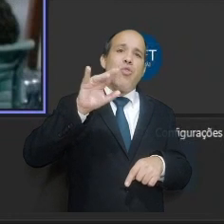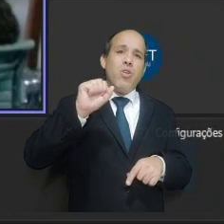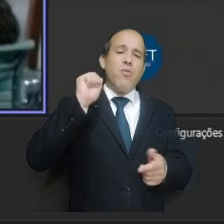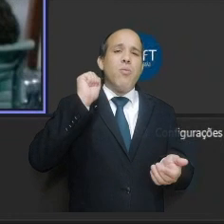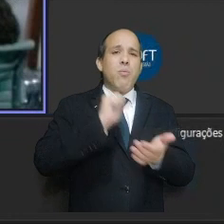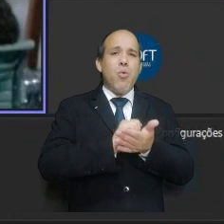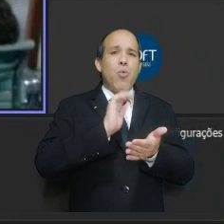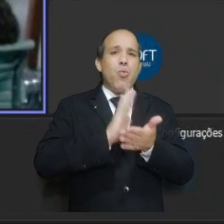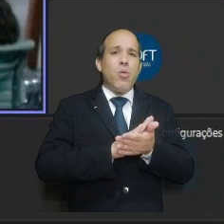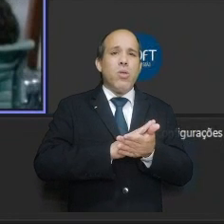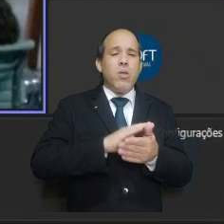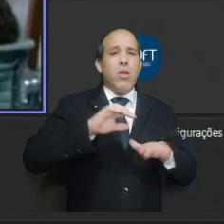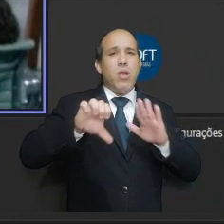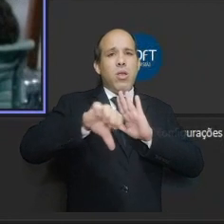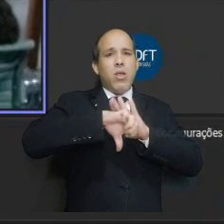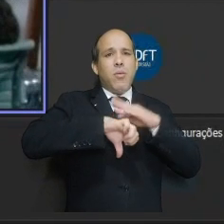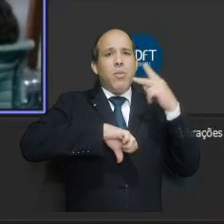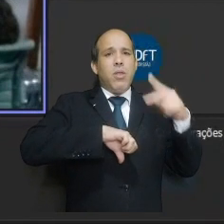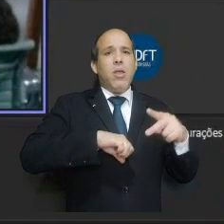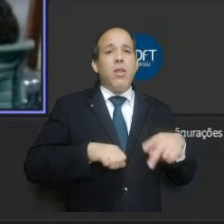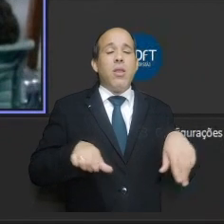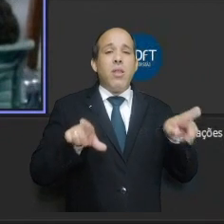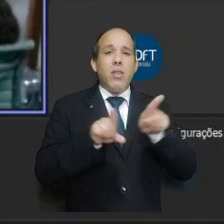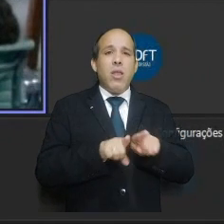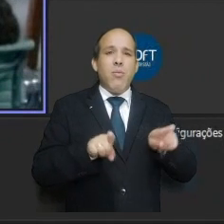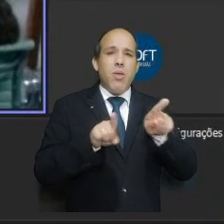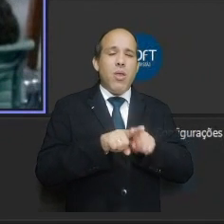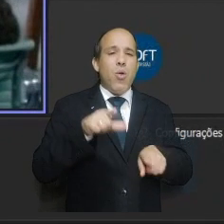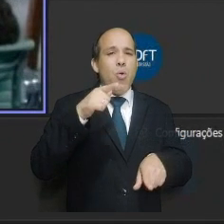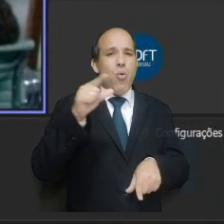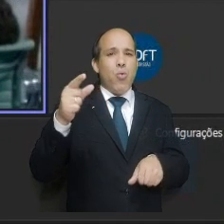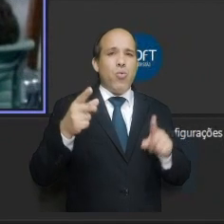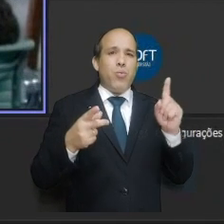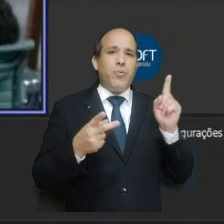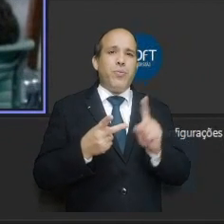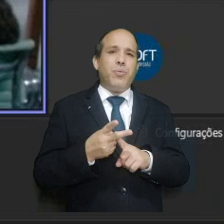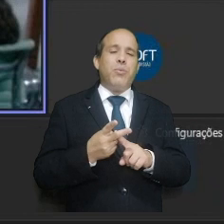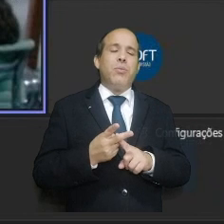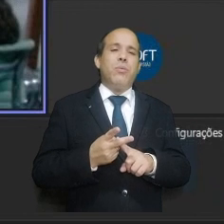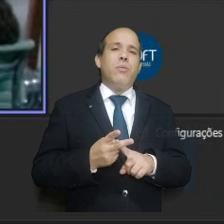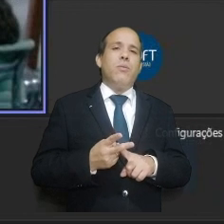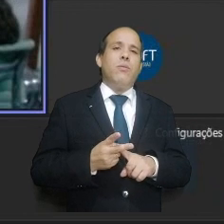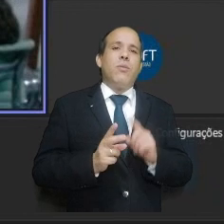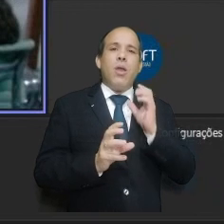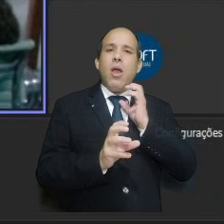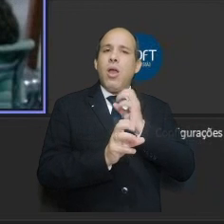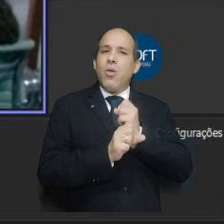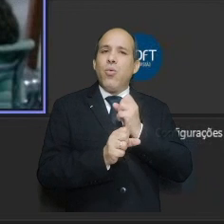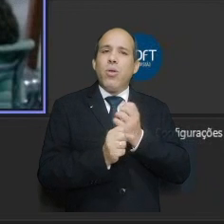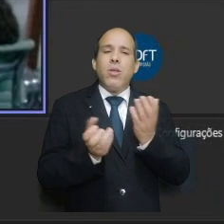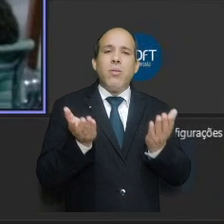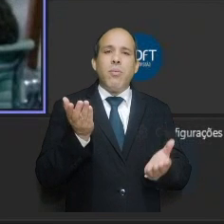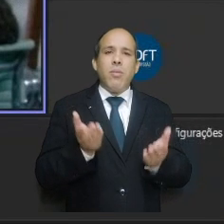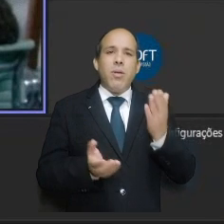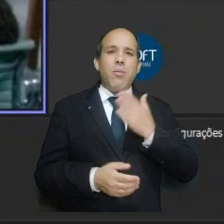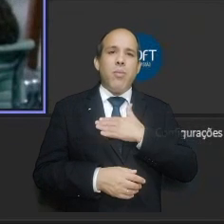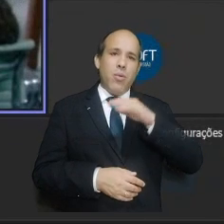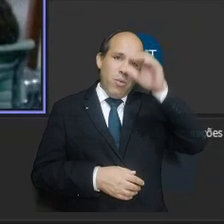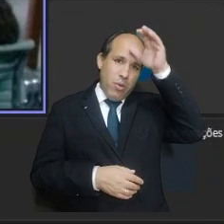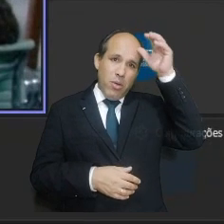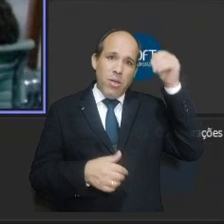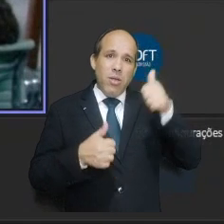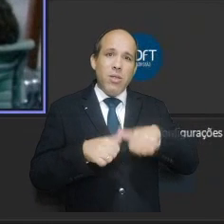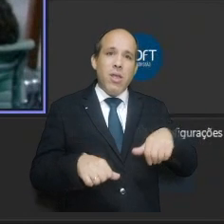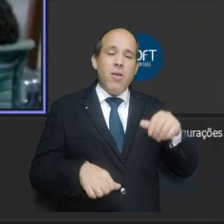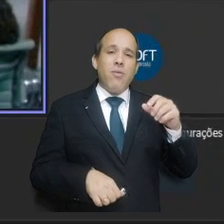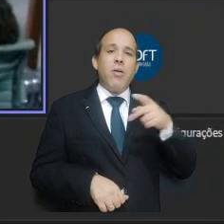mais que suficiente para a condenação de dano moral. Outro ponto que eu gostaria de trazer a vossas excelências as contas prestadas